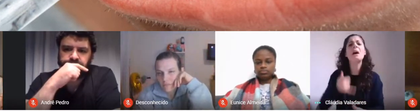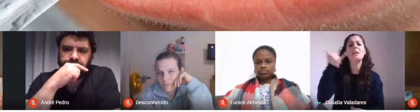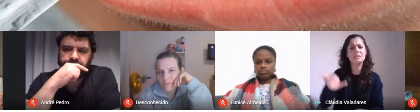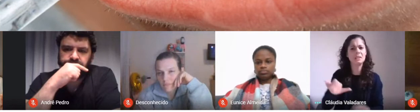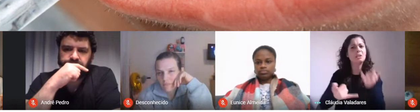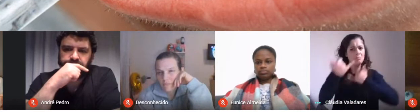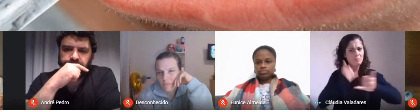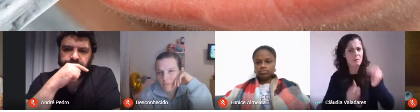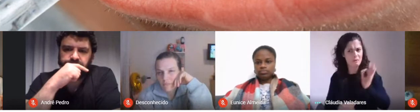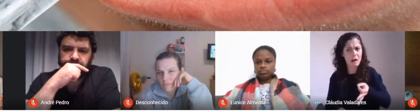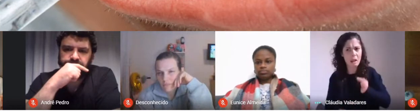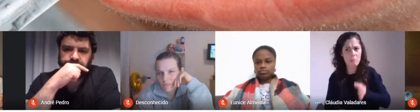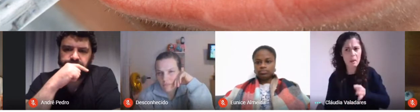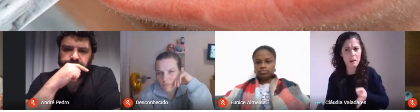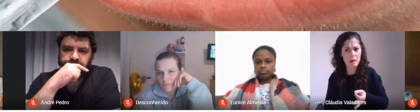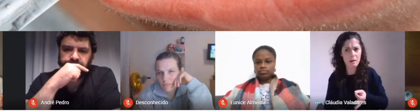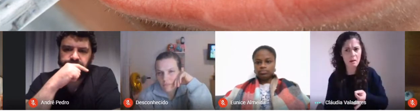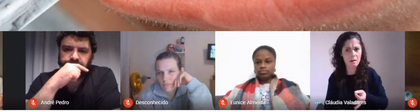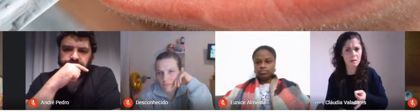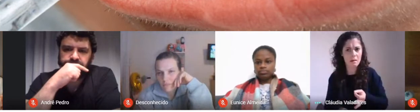substituir.